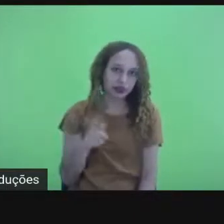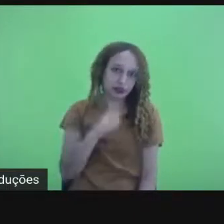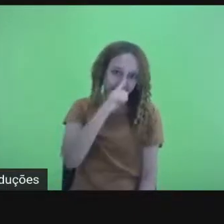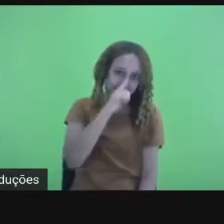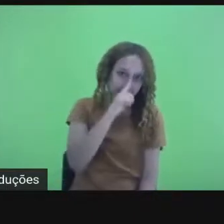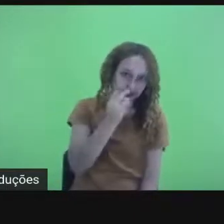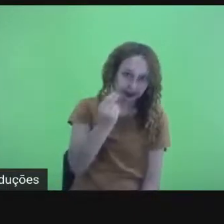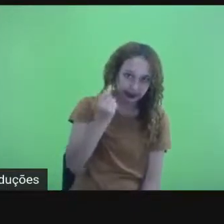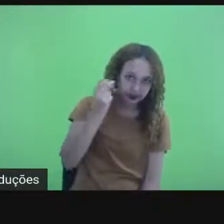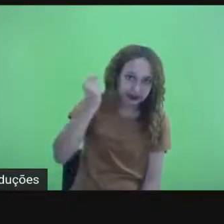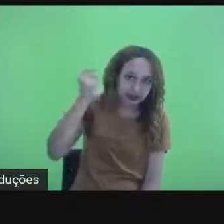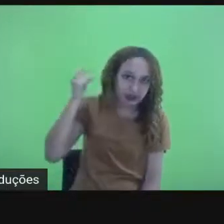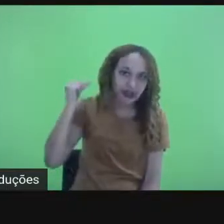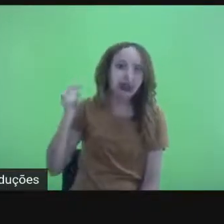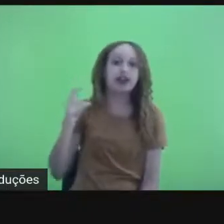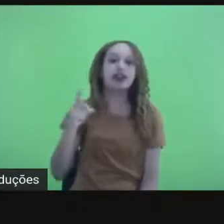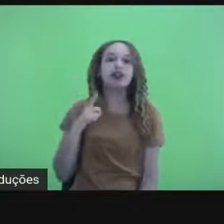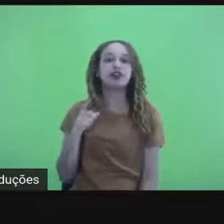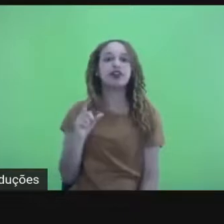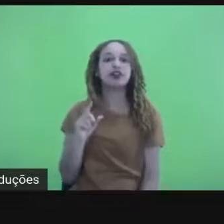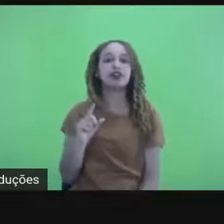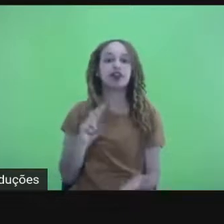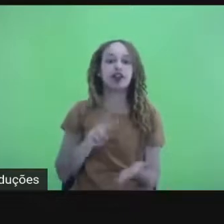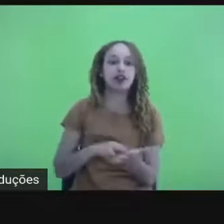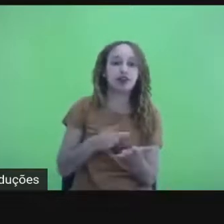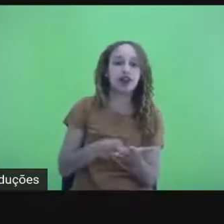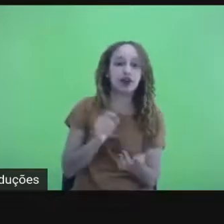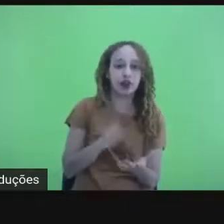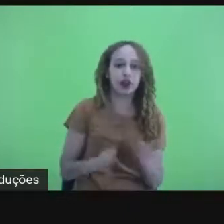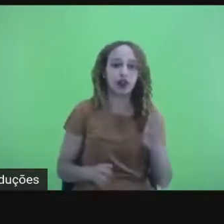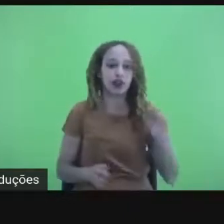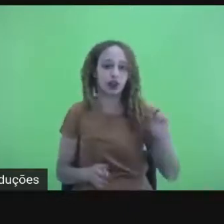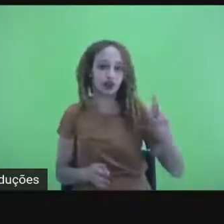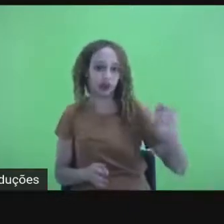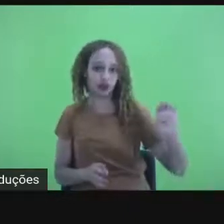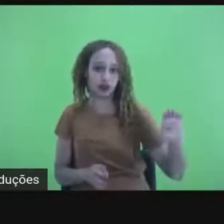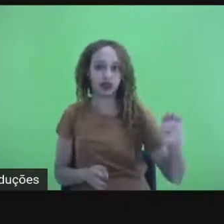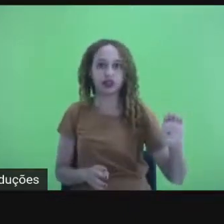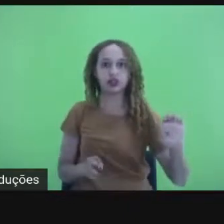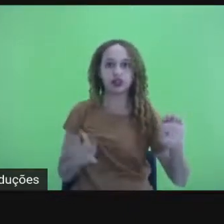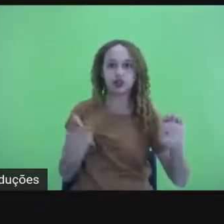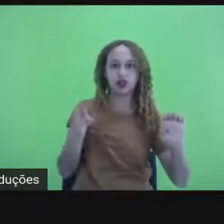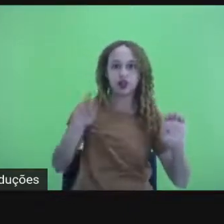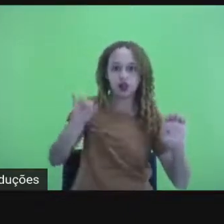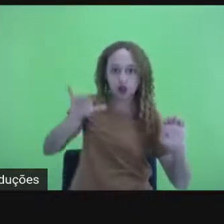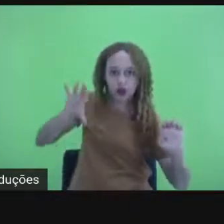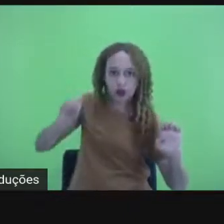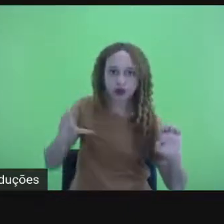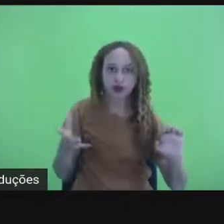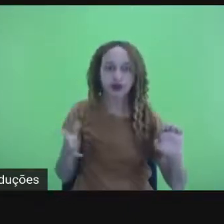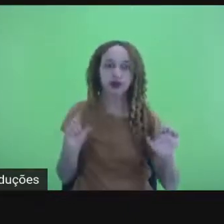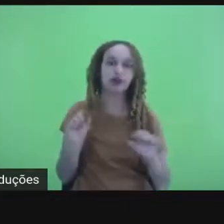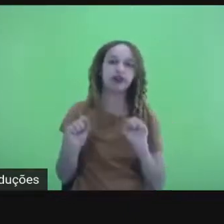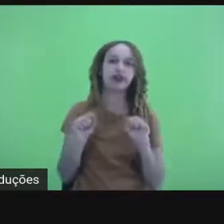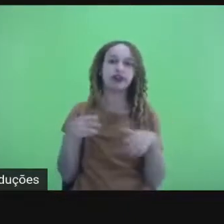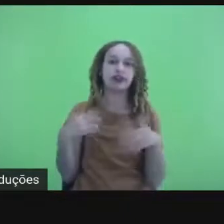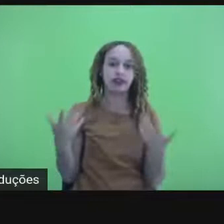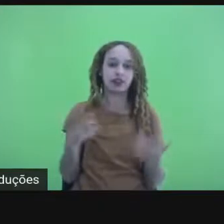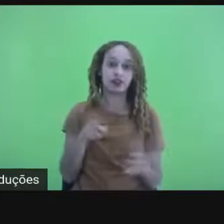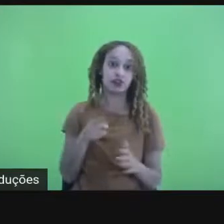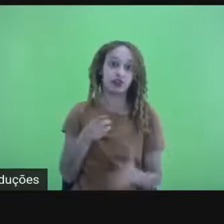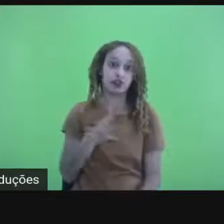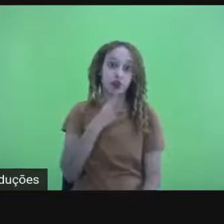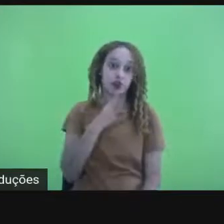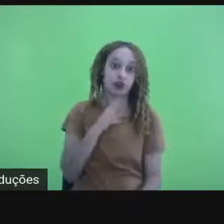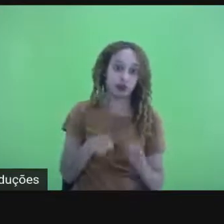onde você tinha a definição de polis e oikos, né? Então, grosso modo, é uma coisa muito mais profunda, daria aqui